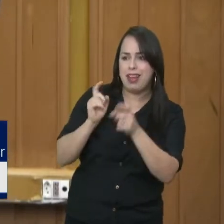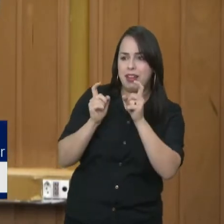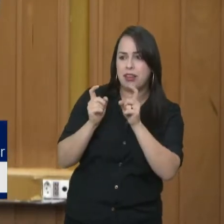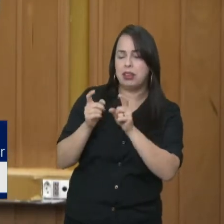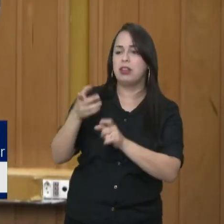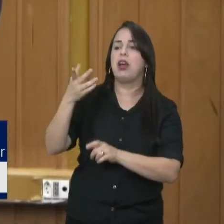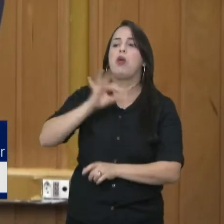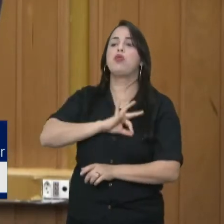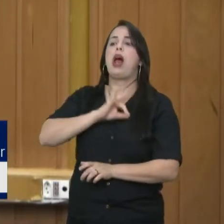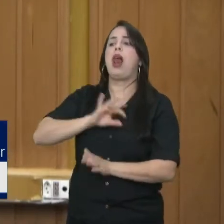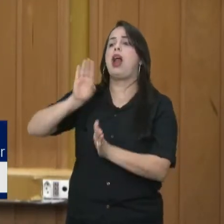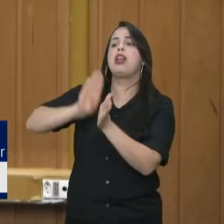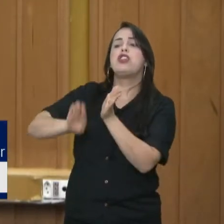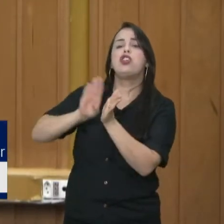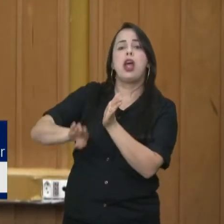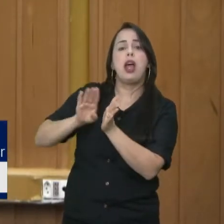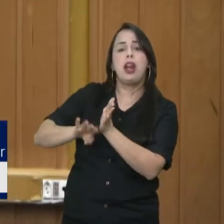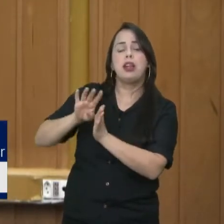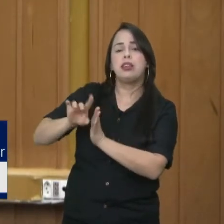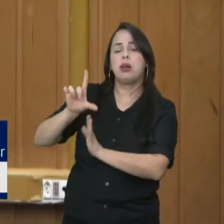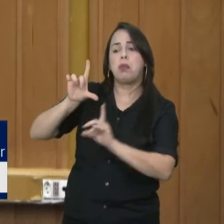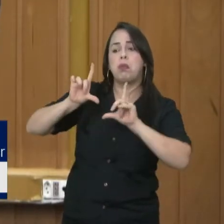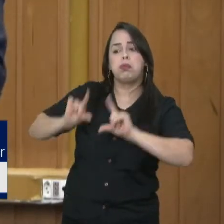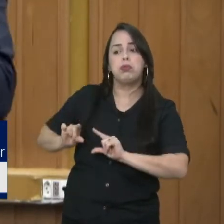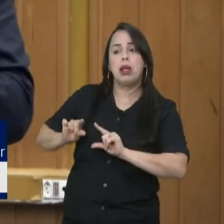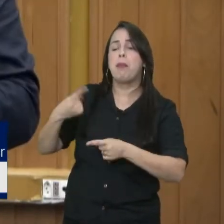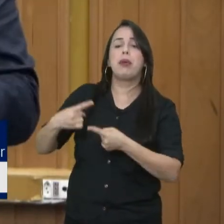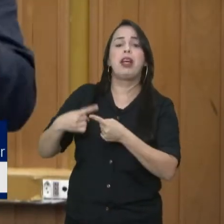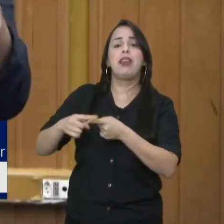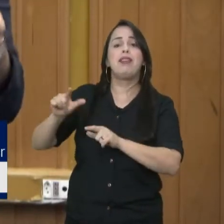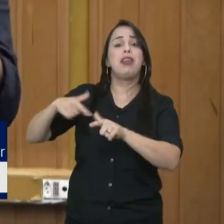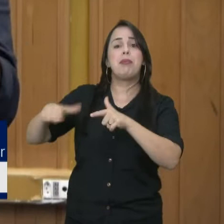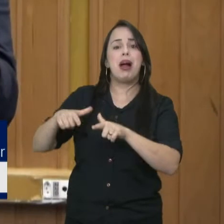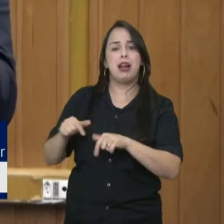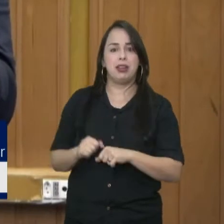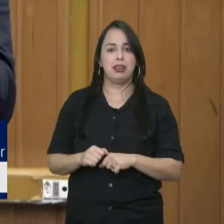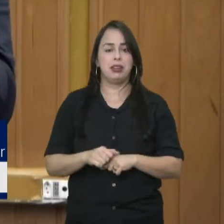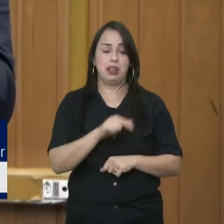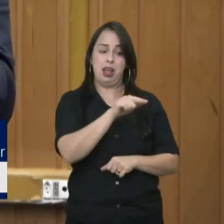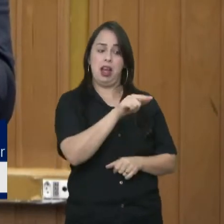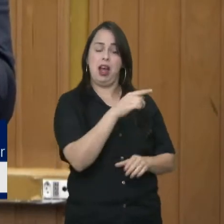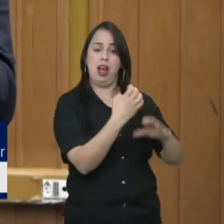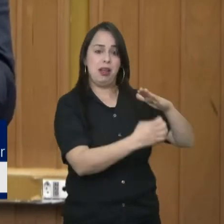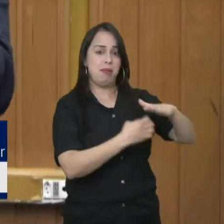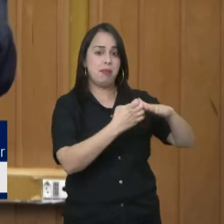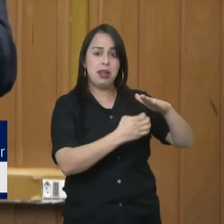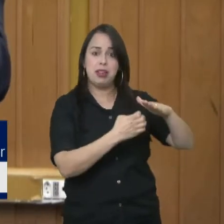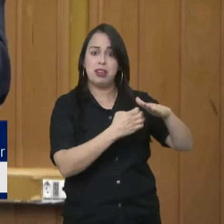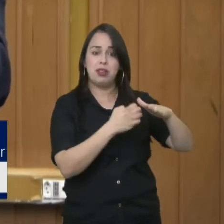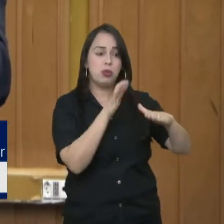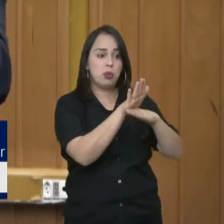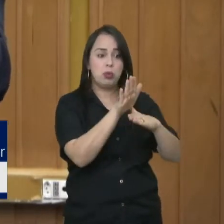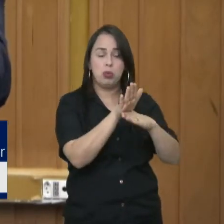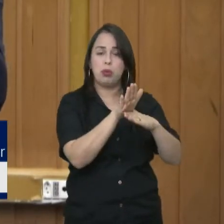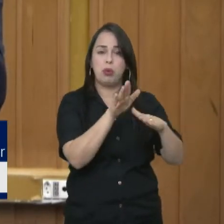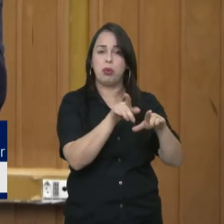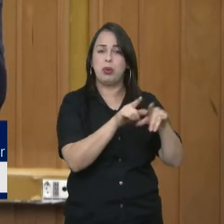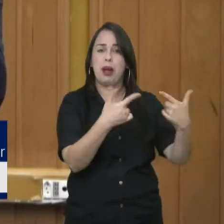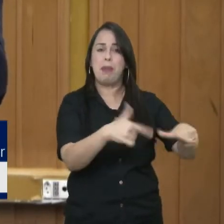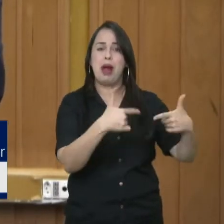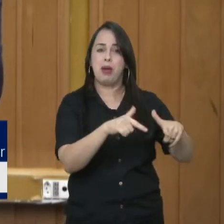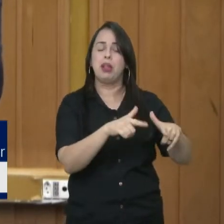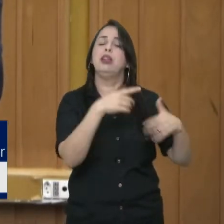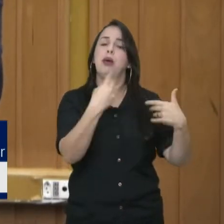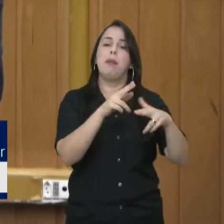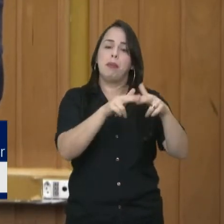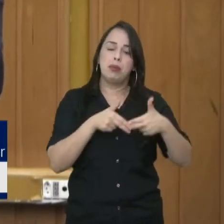salário descontado. É descontado porque não está trabalhando. A empresa que não prestou o serviço para a cidade também tem que ter esses dias que